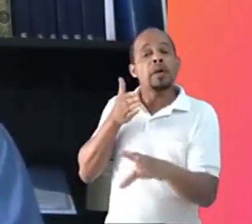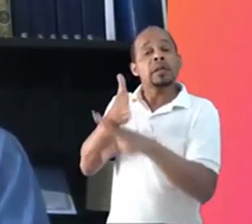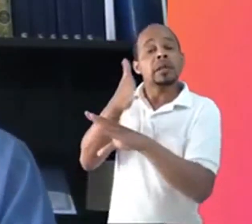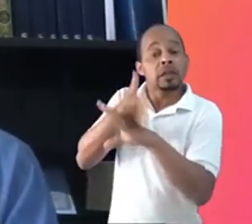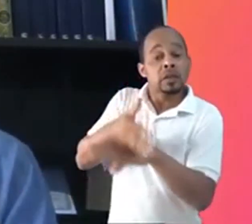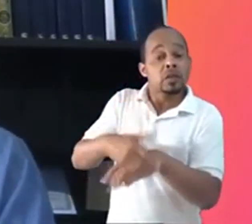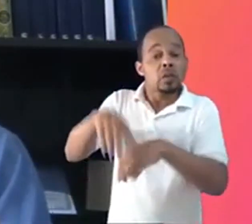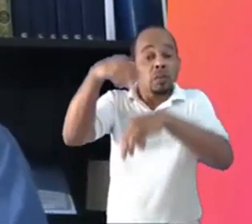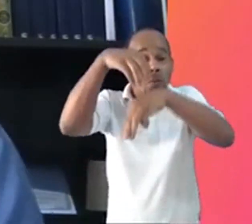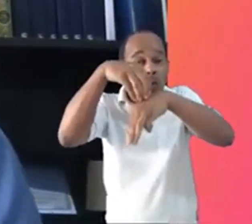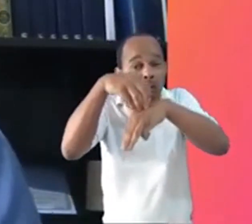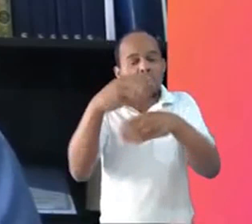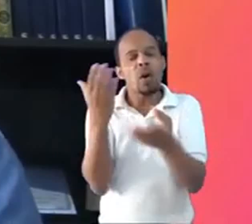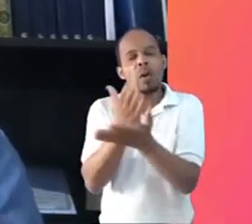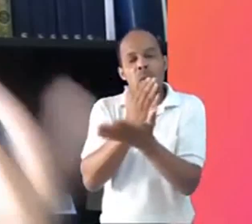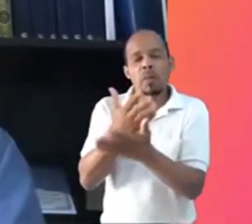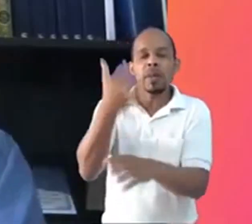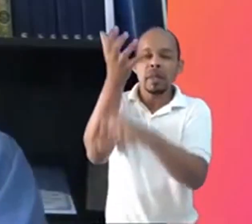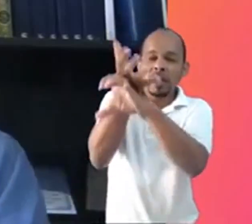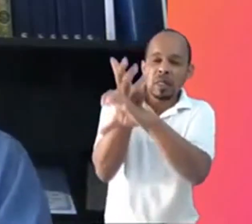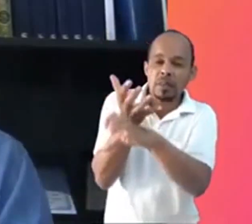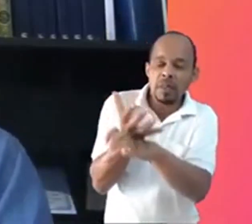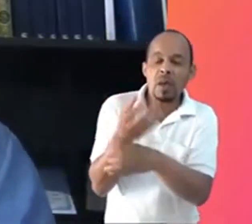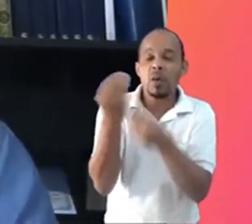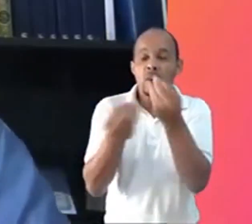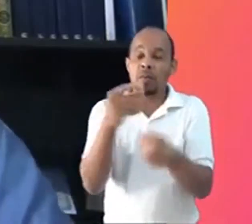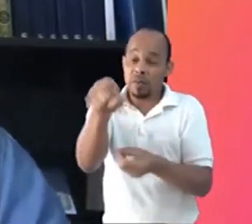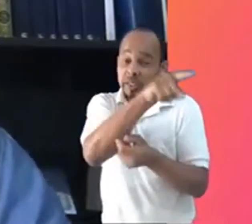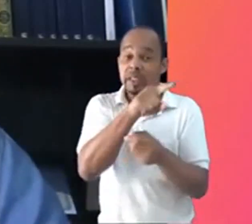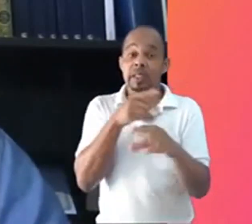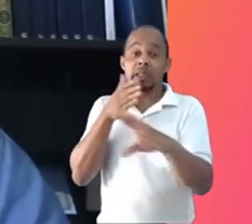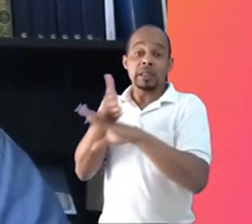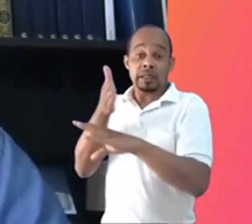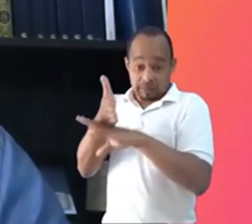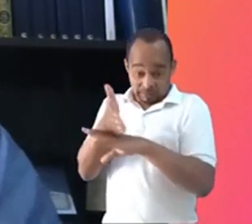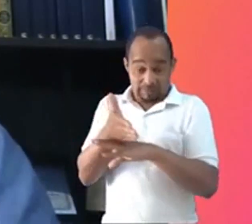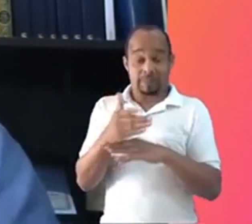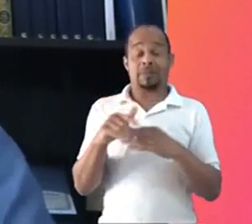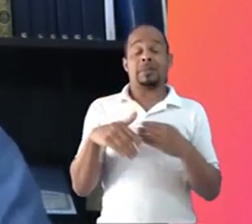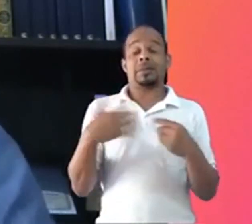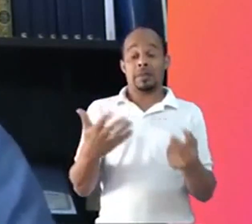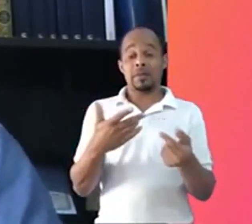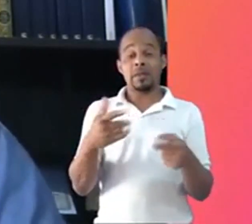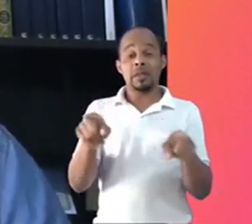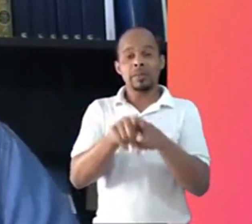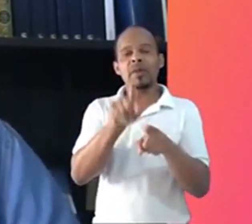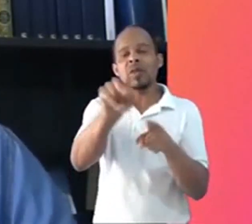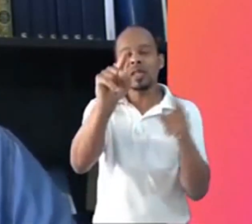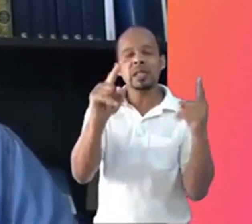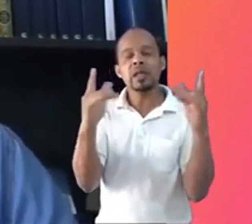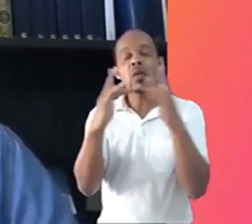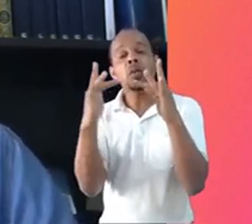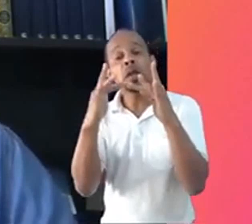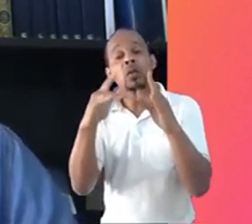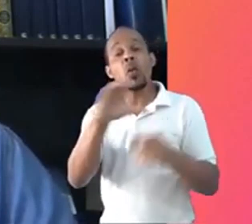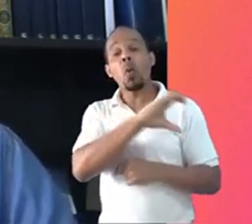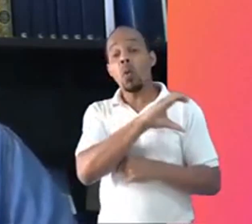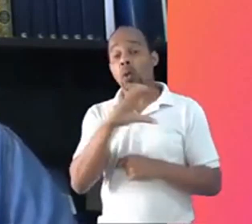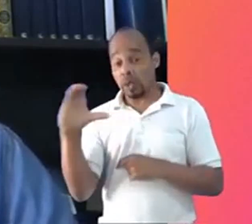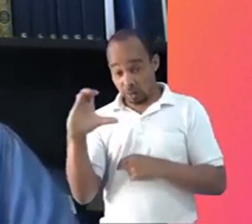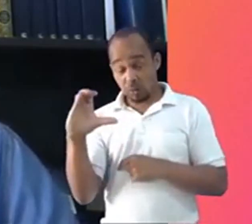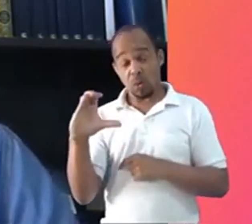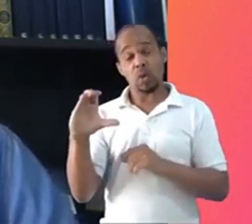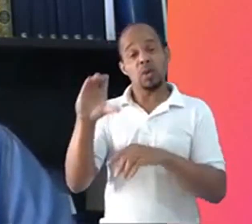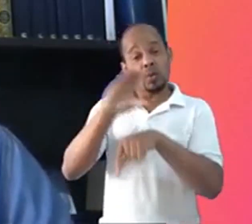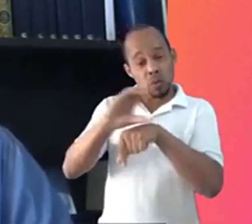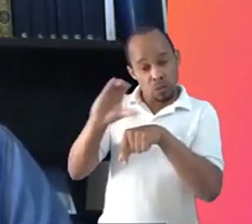um pouco melhor como é que vai funcionar, quais são as disciplinas, como é que você vai fazer as disciplinas, né? Você vai ter também um tempinho para conversar com o seu coordenador